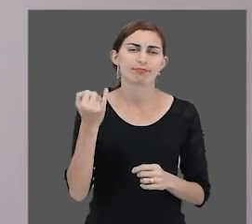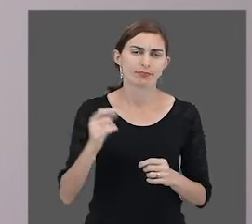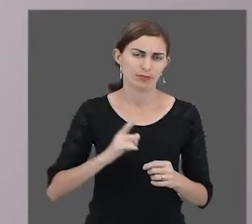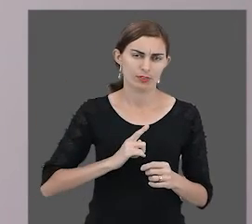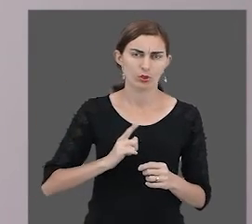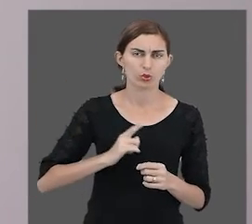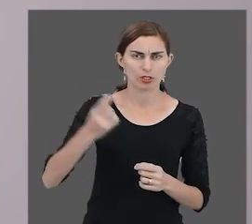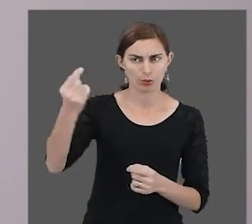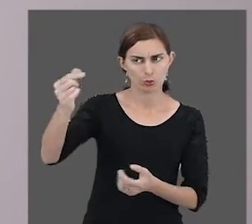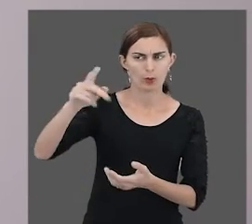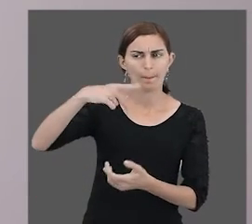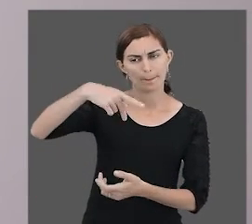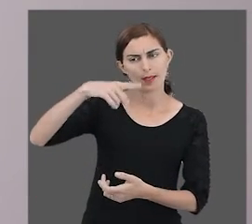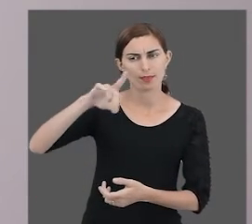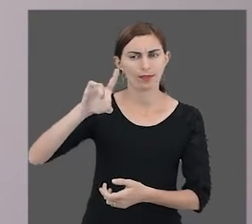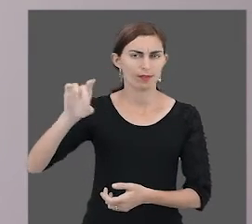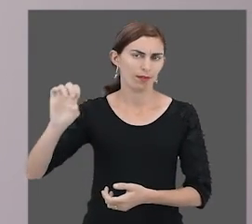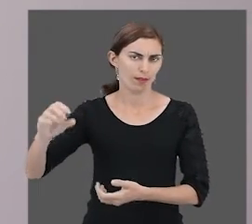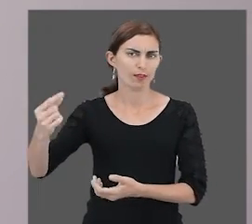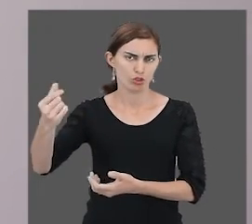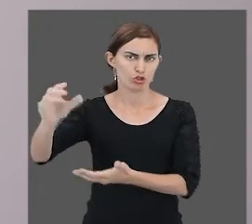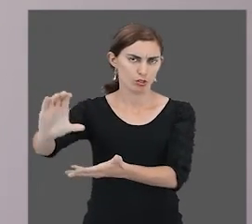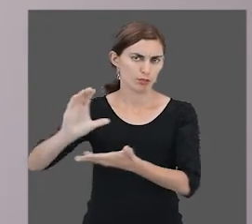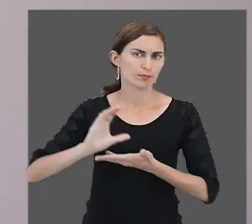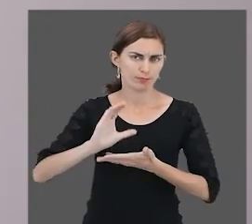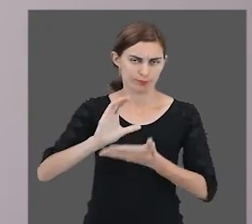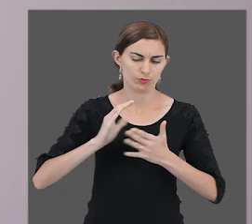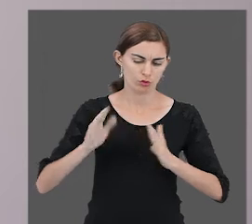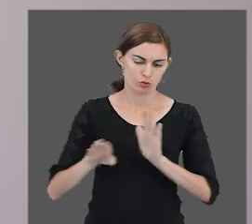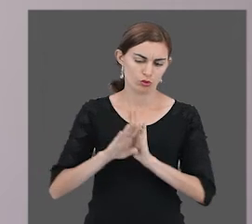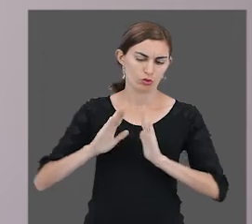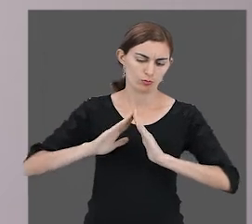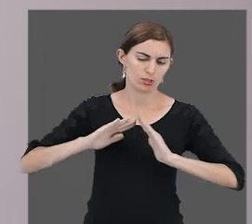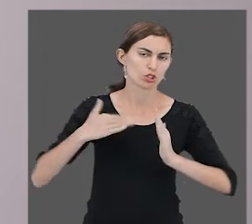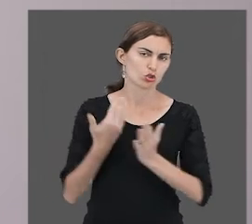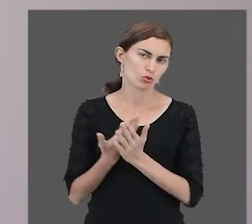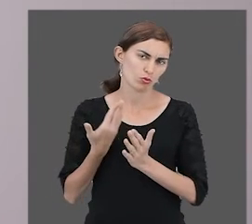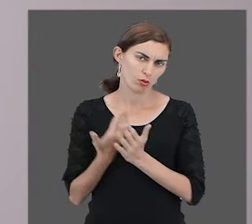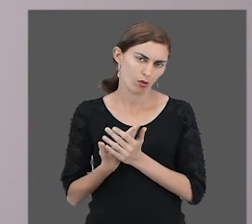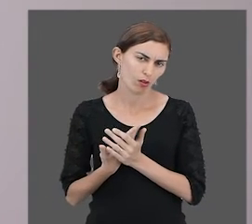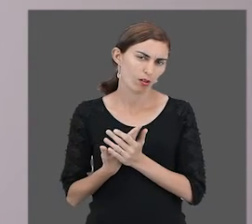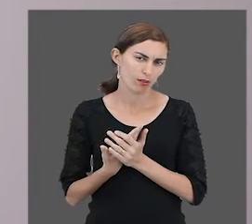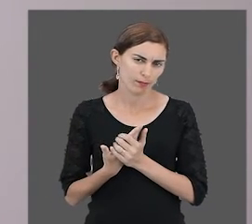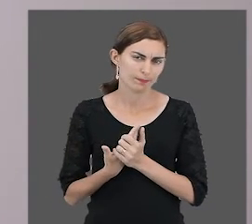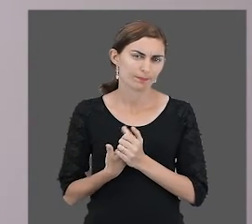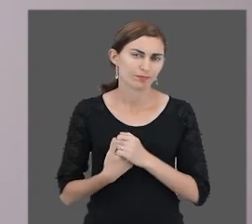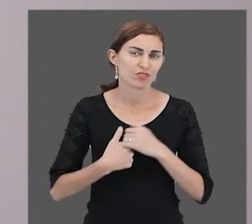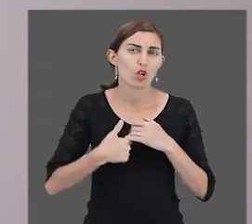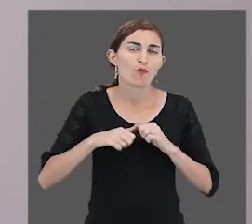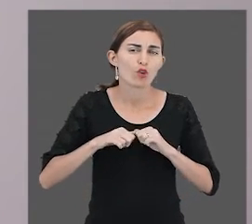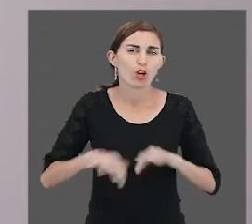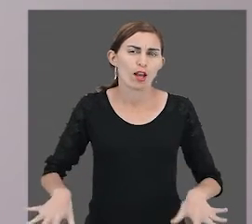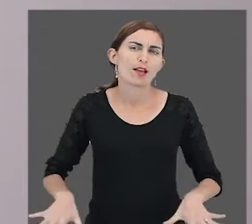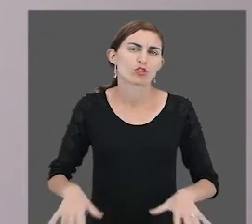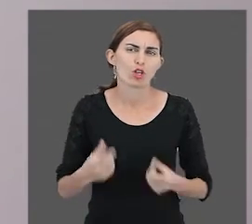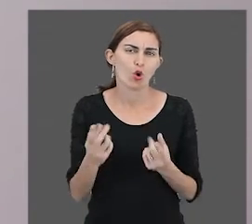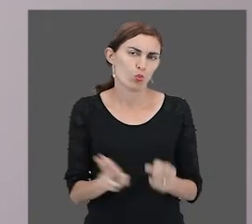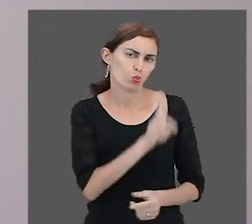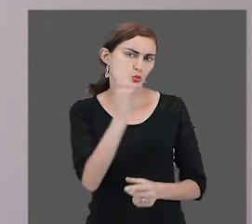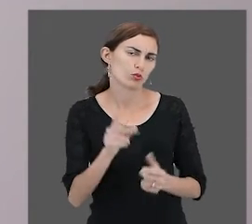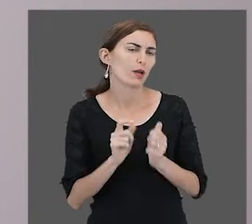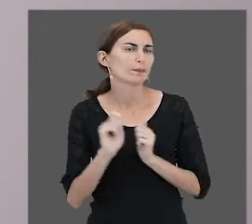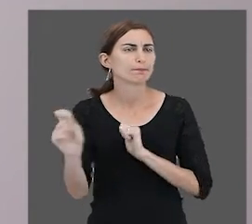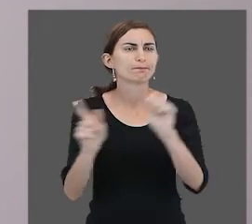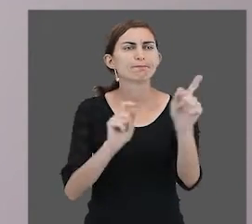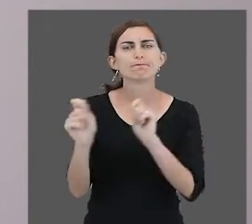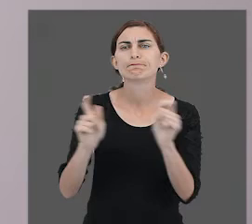tenho um recurso que eu recebo do PDDE. Esse recurso chega para a minha escola e eu vou gastar esse recurso.